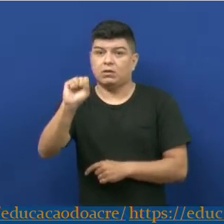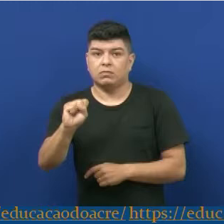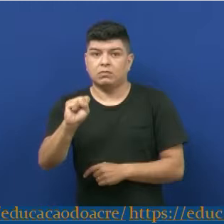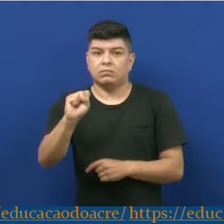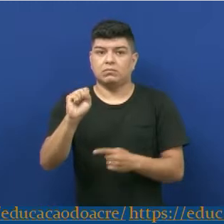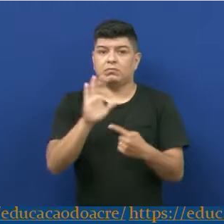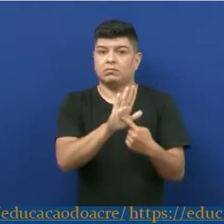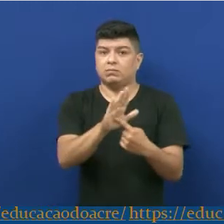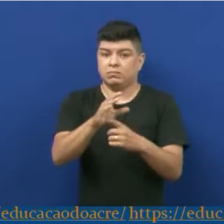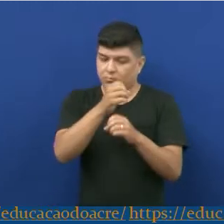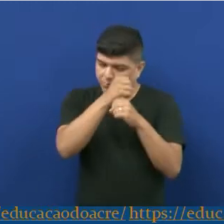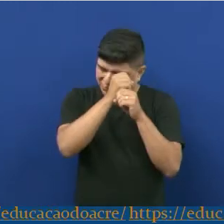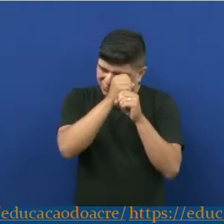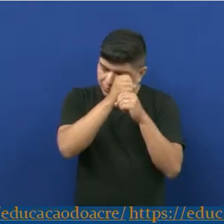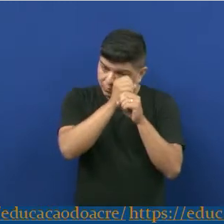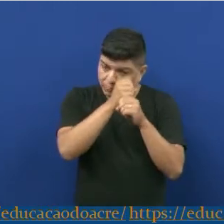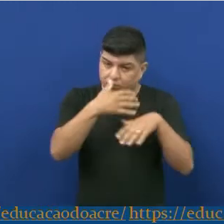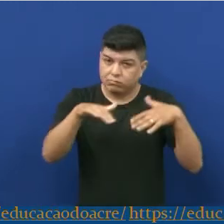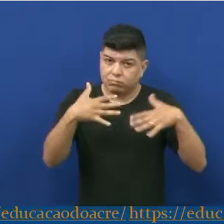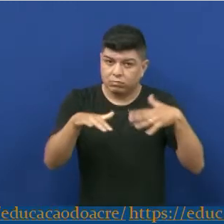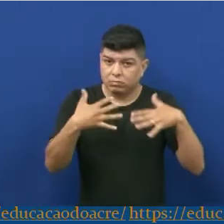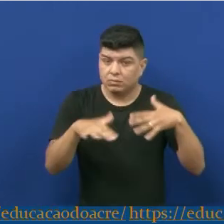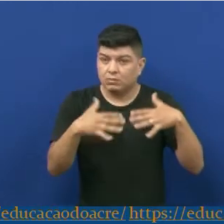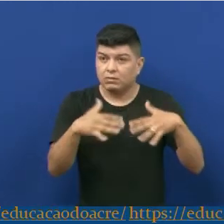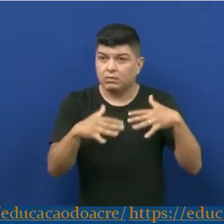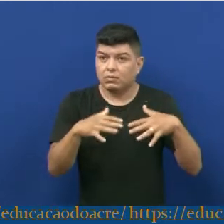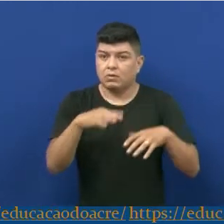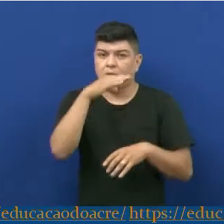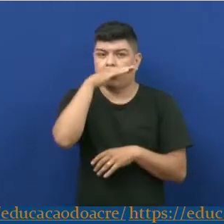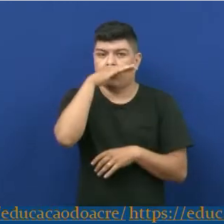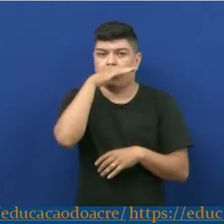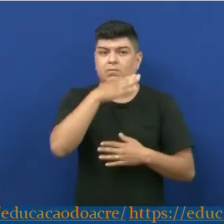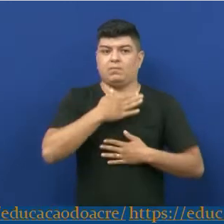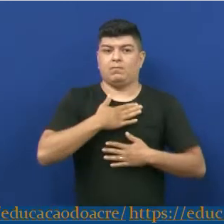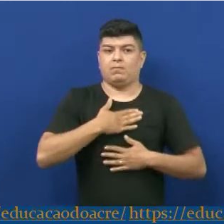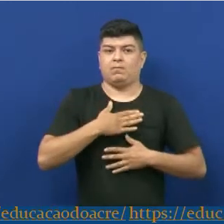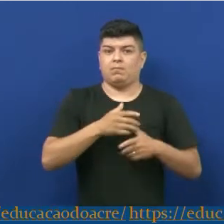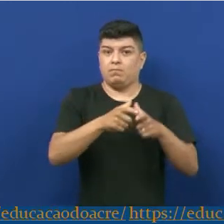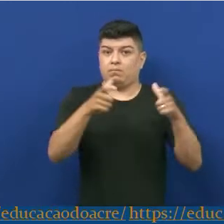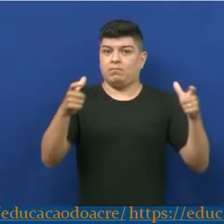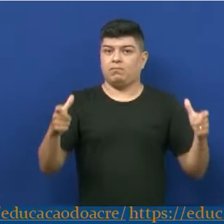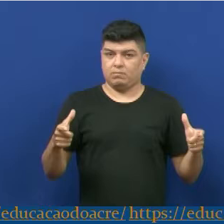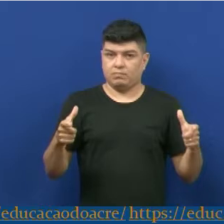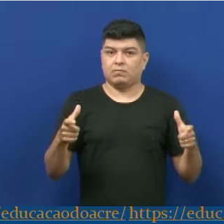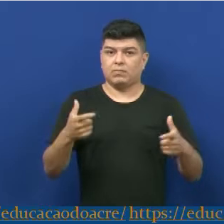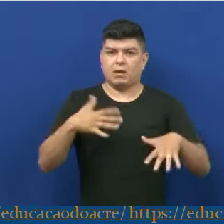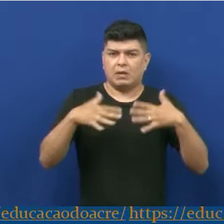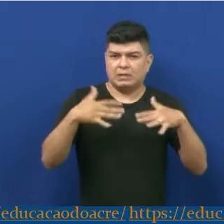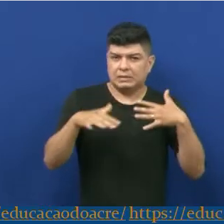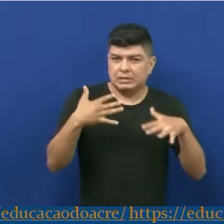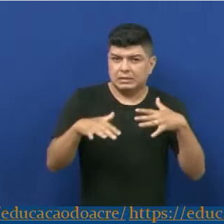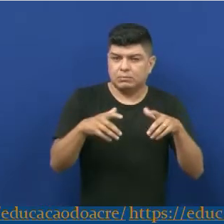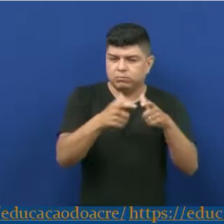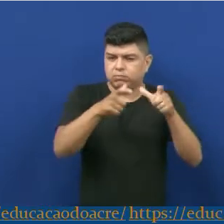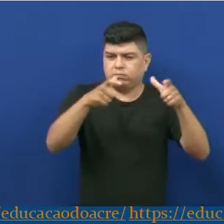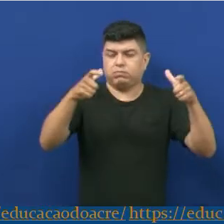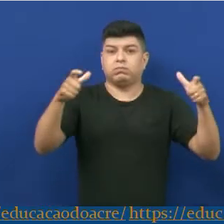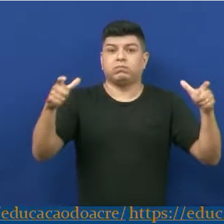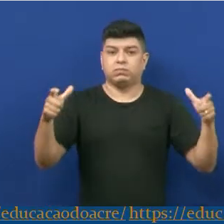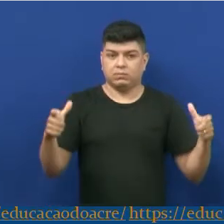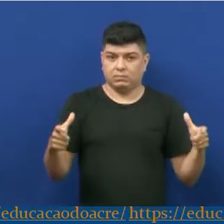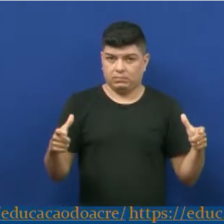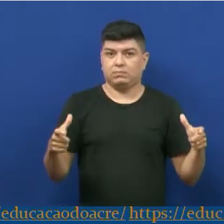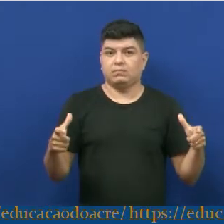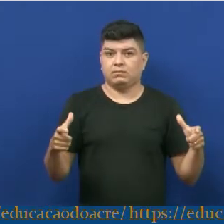mundo microscópico, elas estão em constante vibração. Quando a temperatura do corpo aumenta, essa vibração ela tende a aumentar,